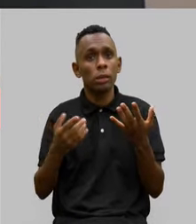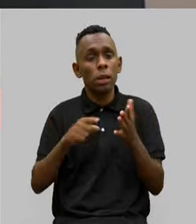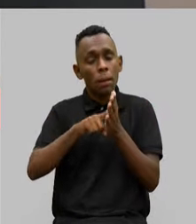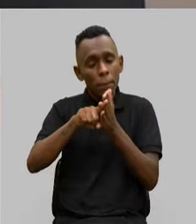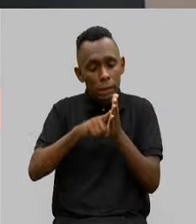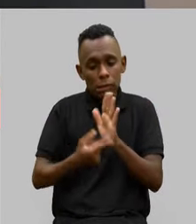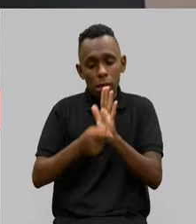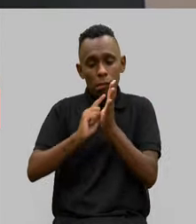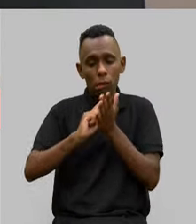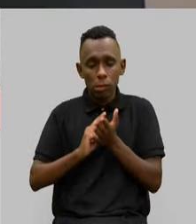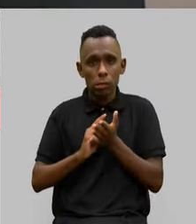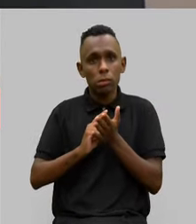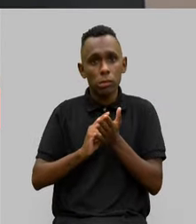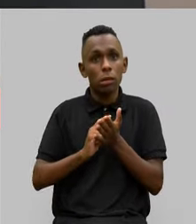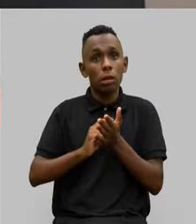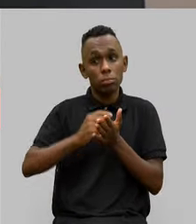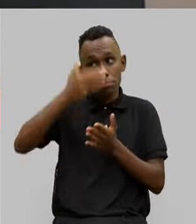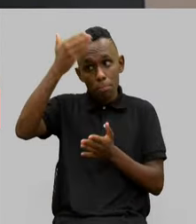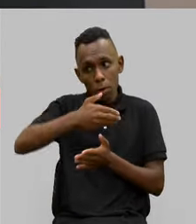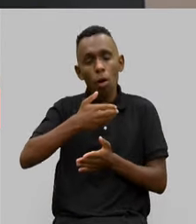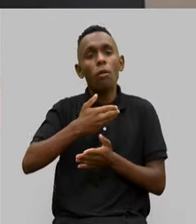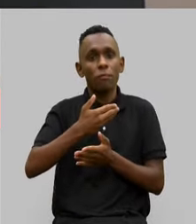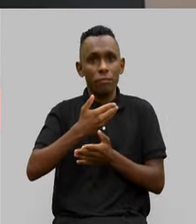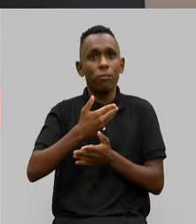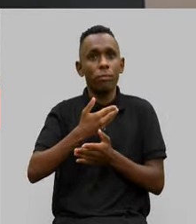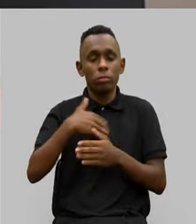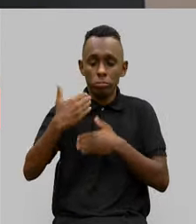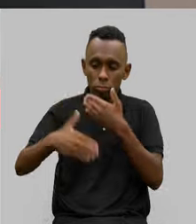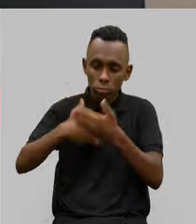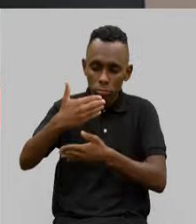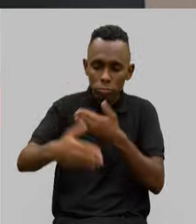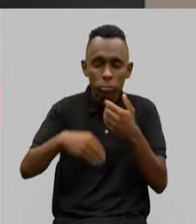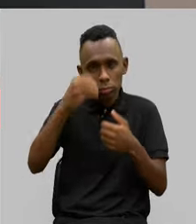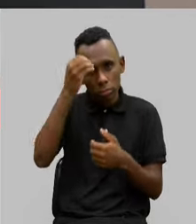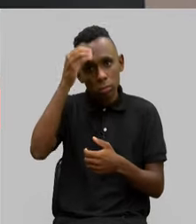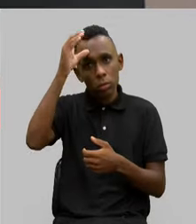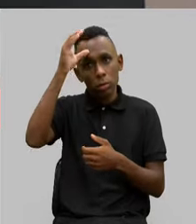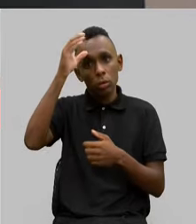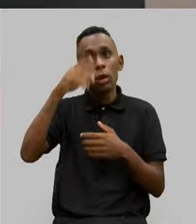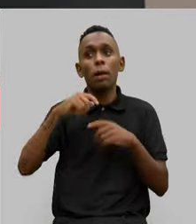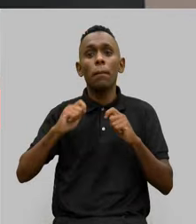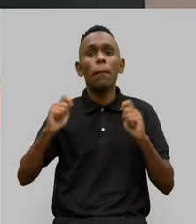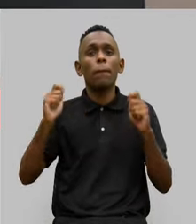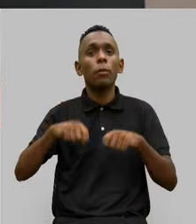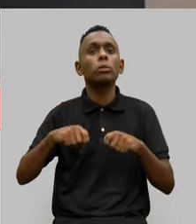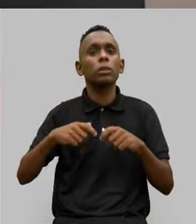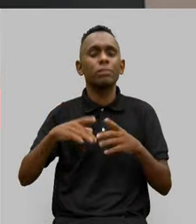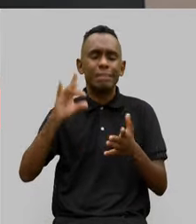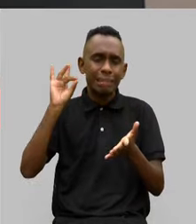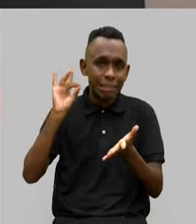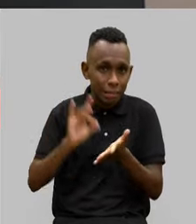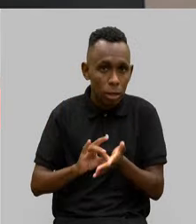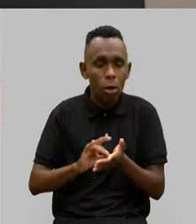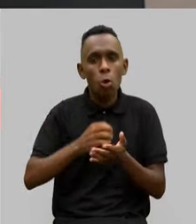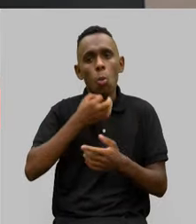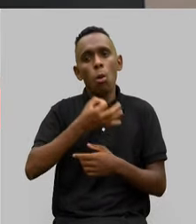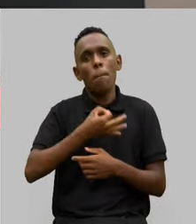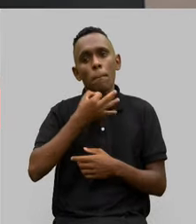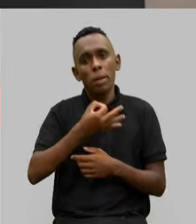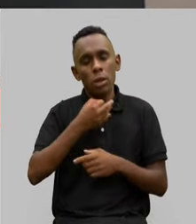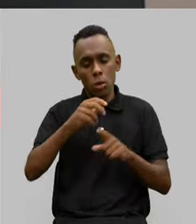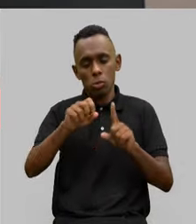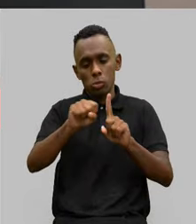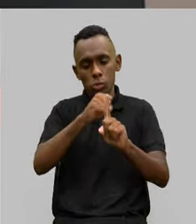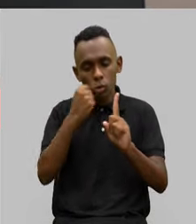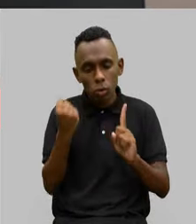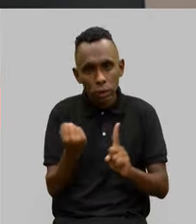pesquisada dados reais construir esse processo de conhecimento para construir uma legítima opinião do nosso povo do